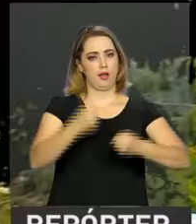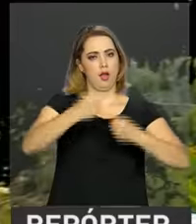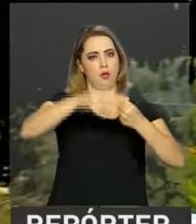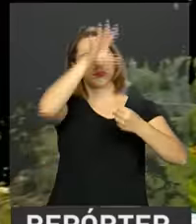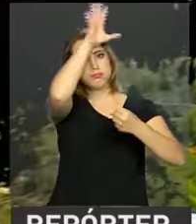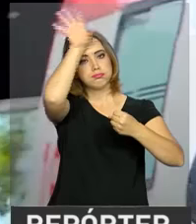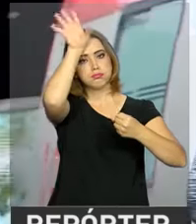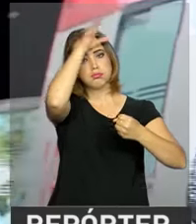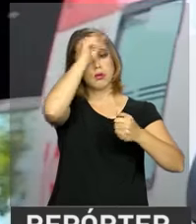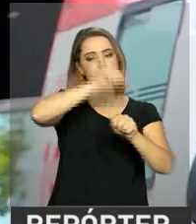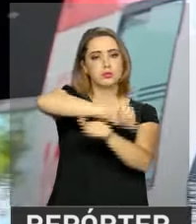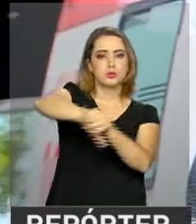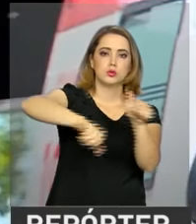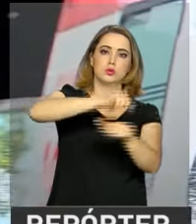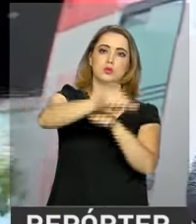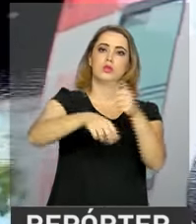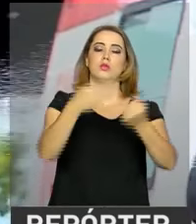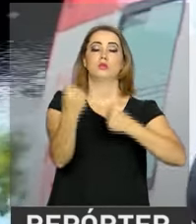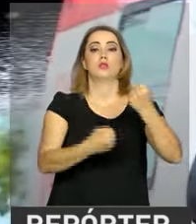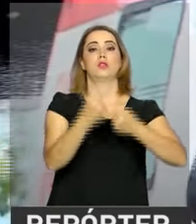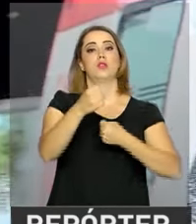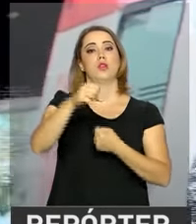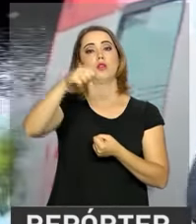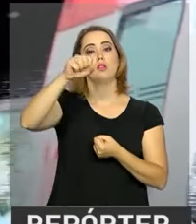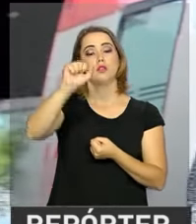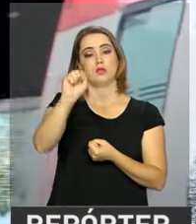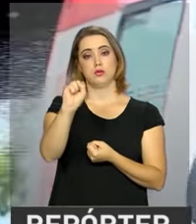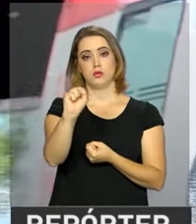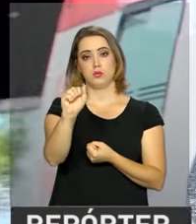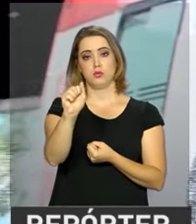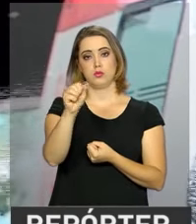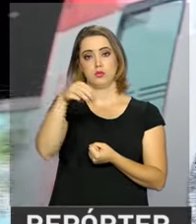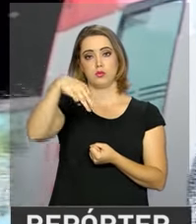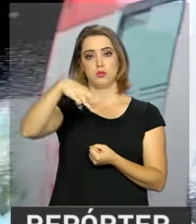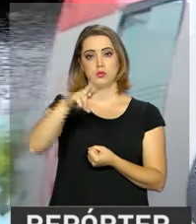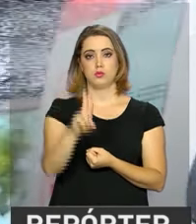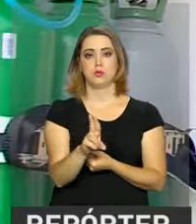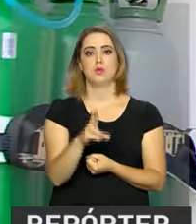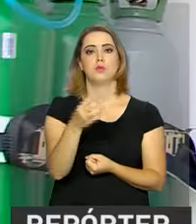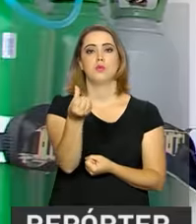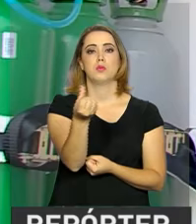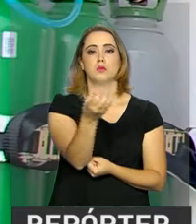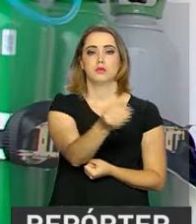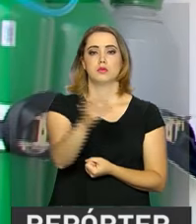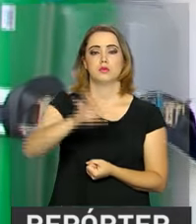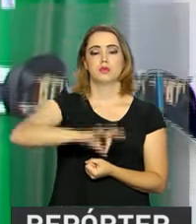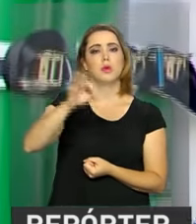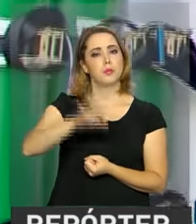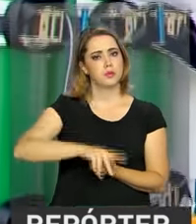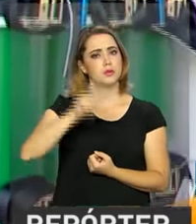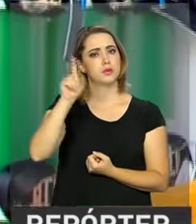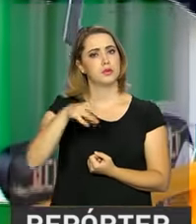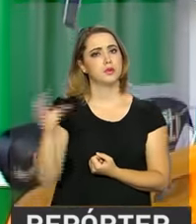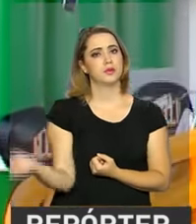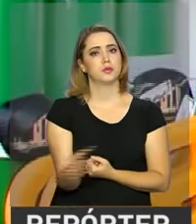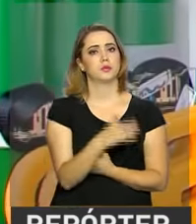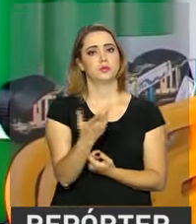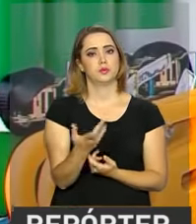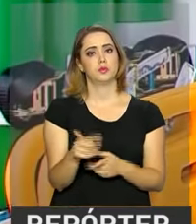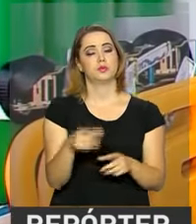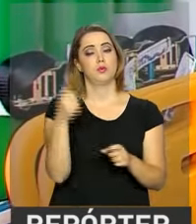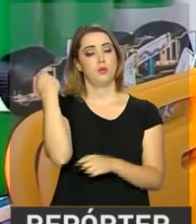da frota do SAMU em 19 estados. 60% dos veículos são novos. Para o Rio Grande do Sul, são